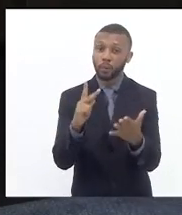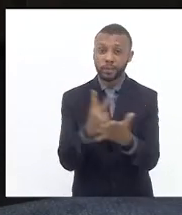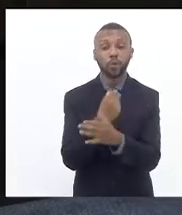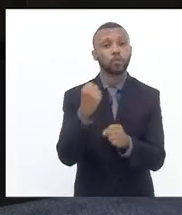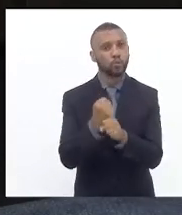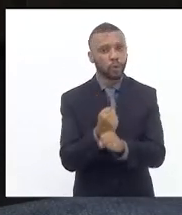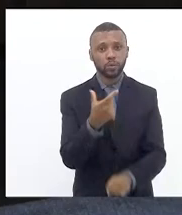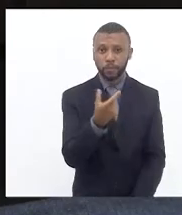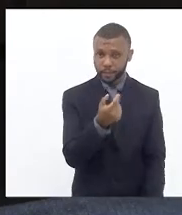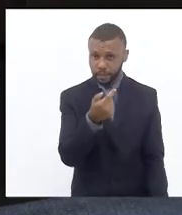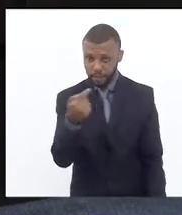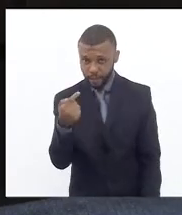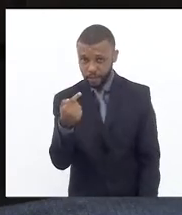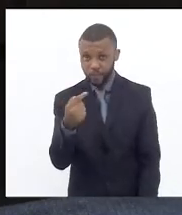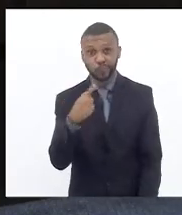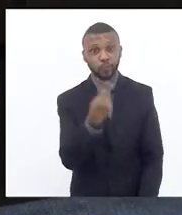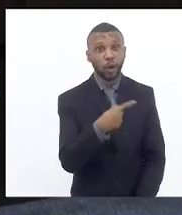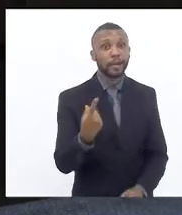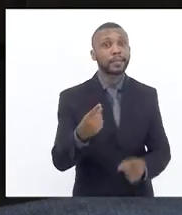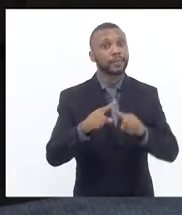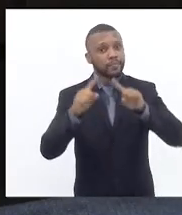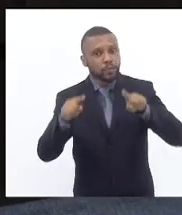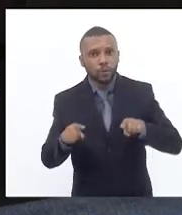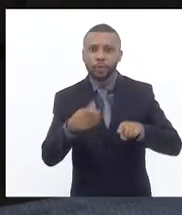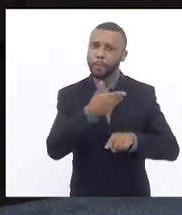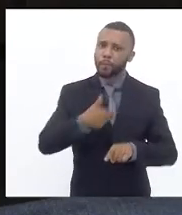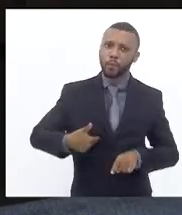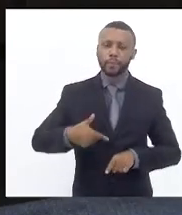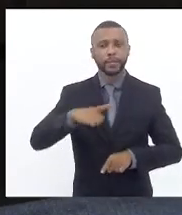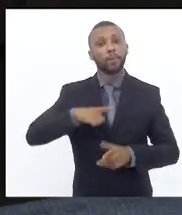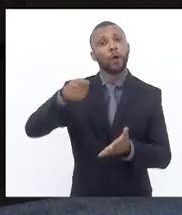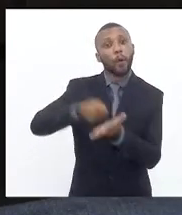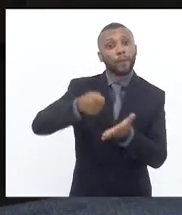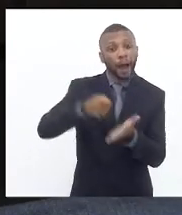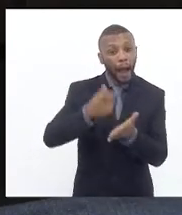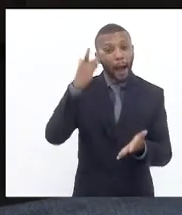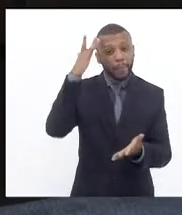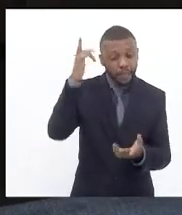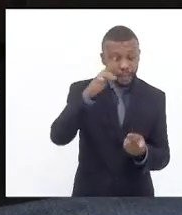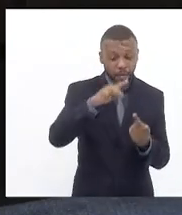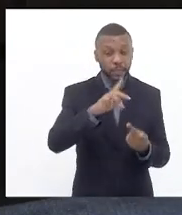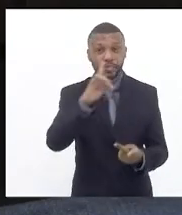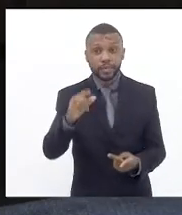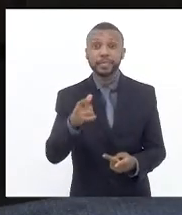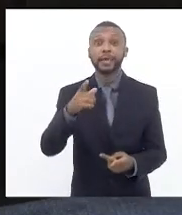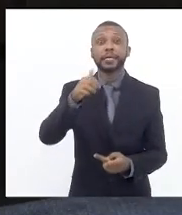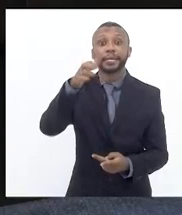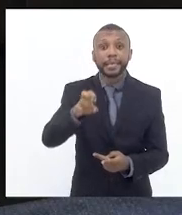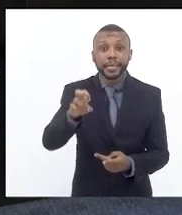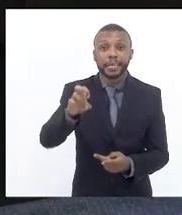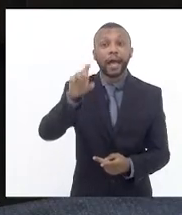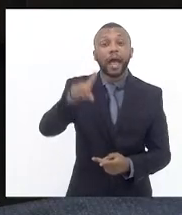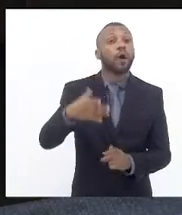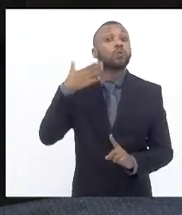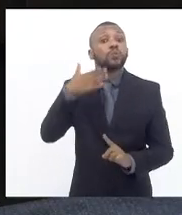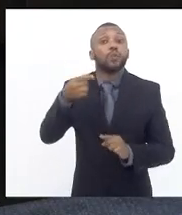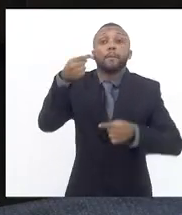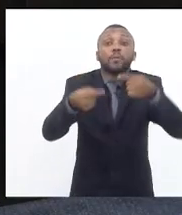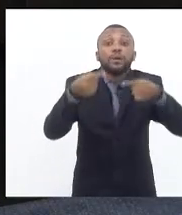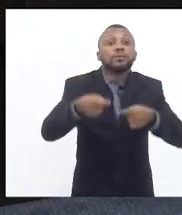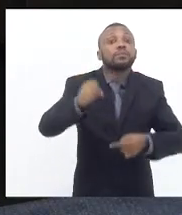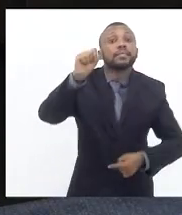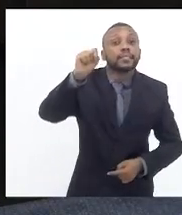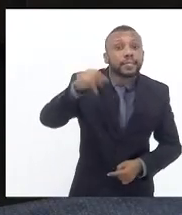2017 nós servidores públicos temos a obrigação de amanhã dia 15 ela discurso político sim amanhã